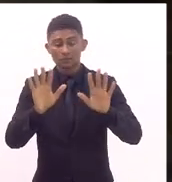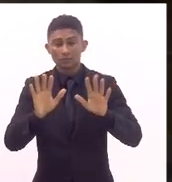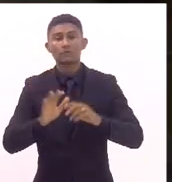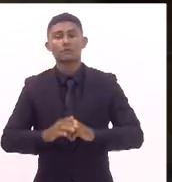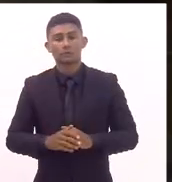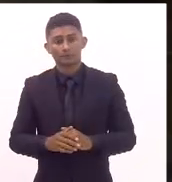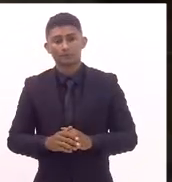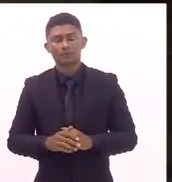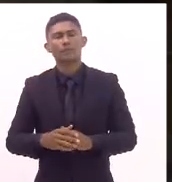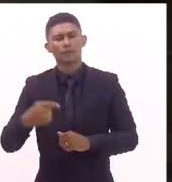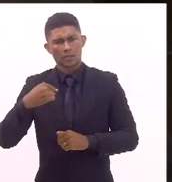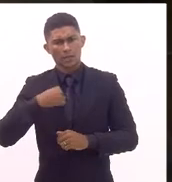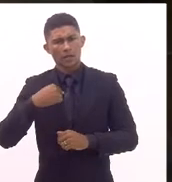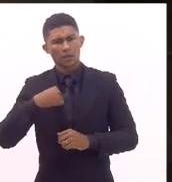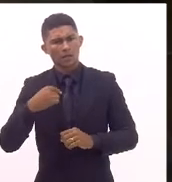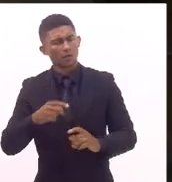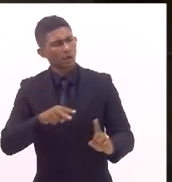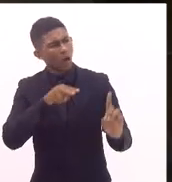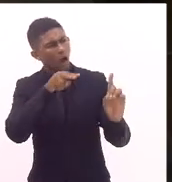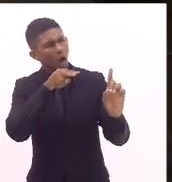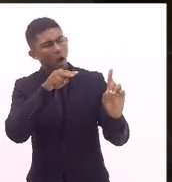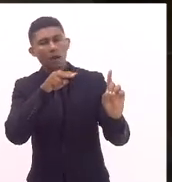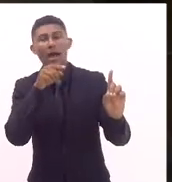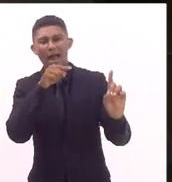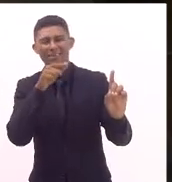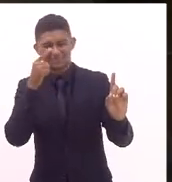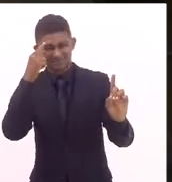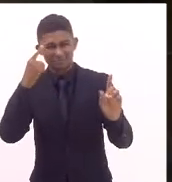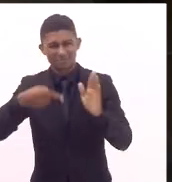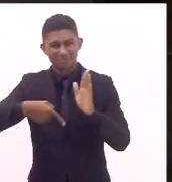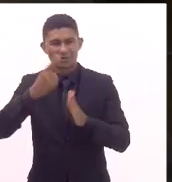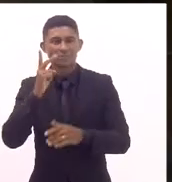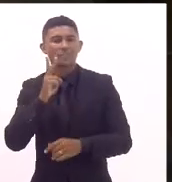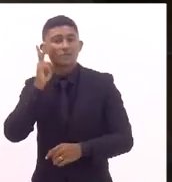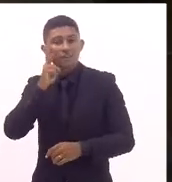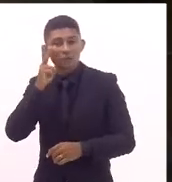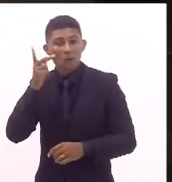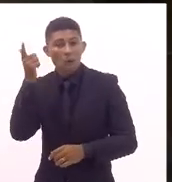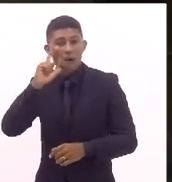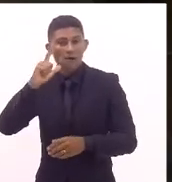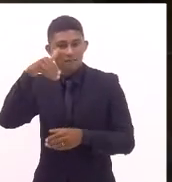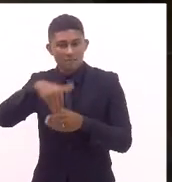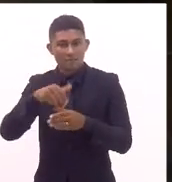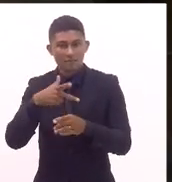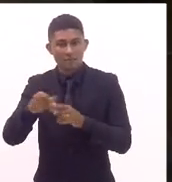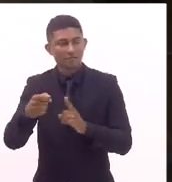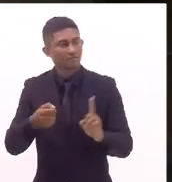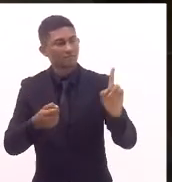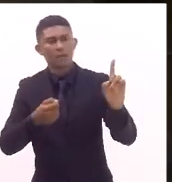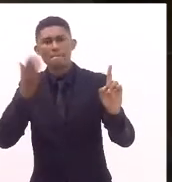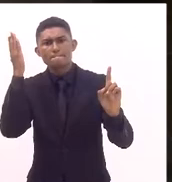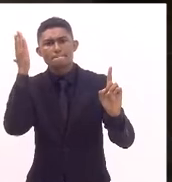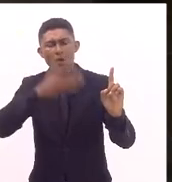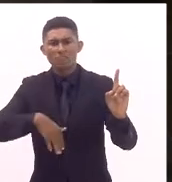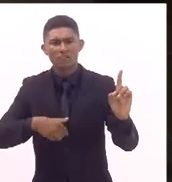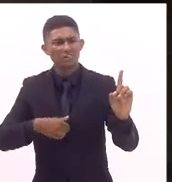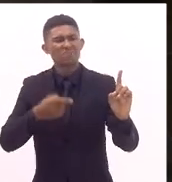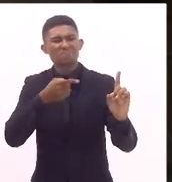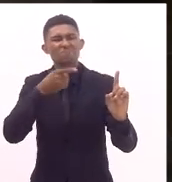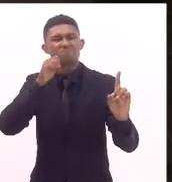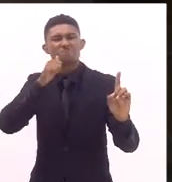é eu pude me esperar quando o veneno eleita a vereadora ela prova para cada uma mulher preta que